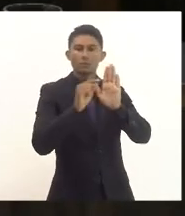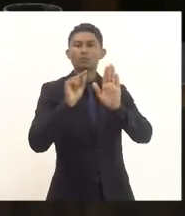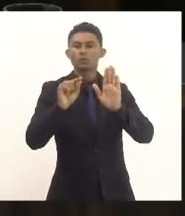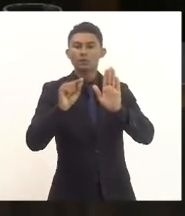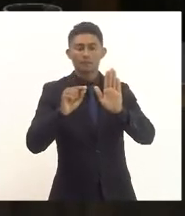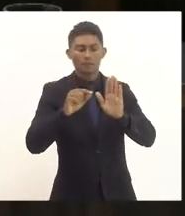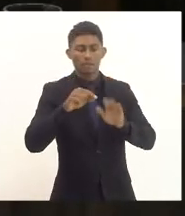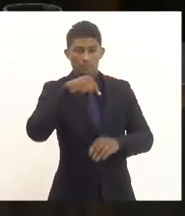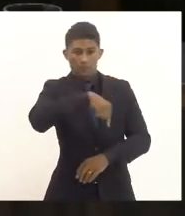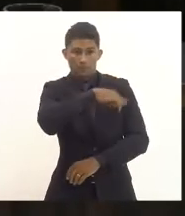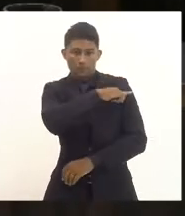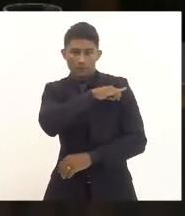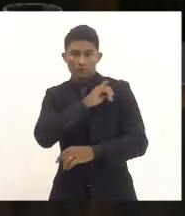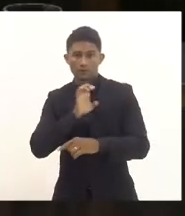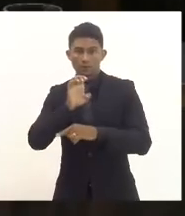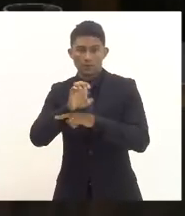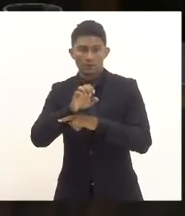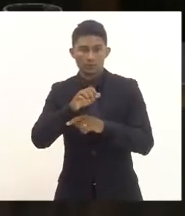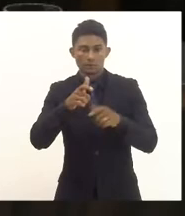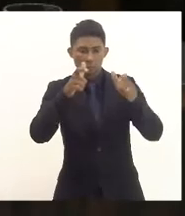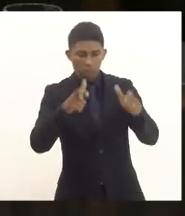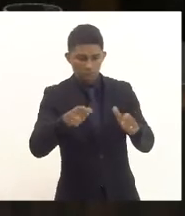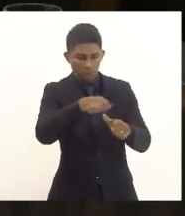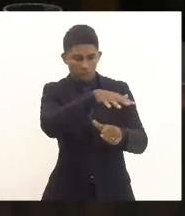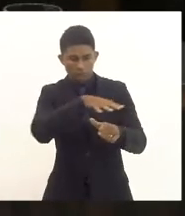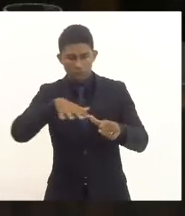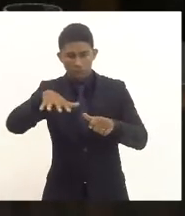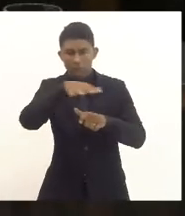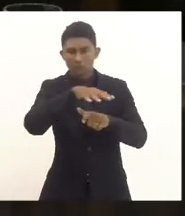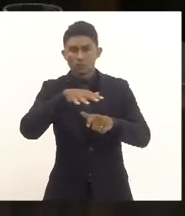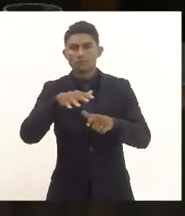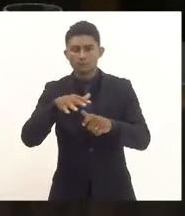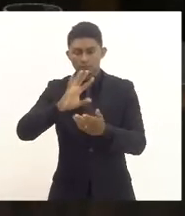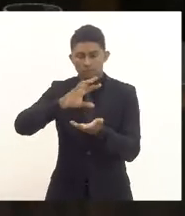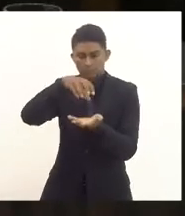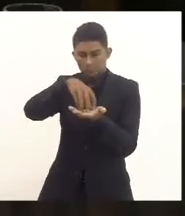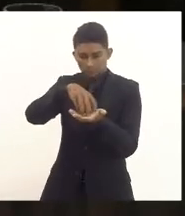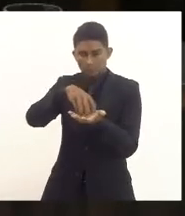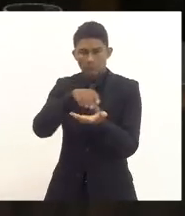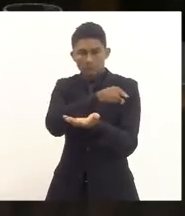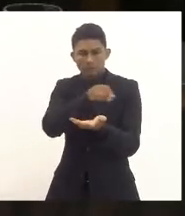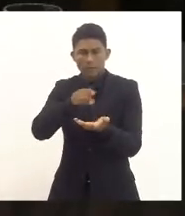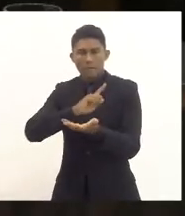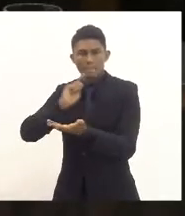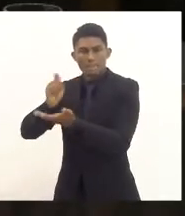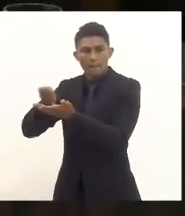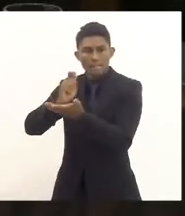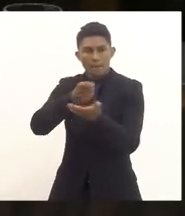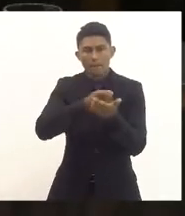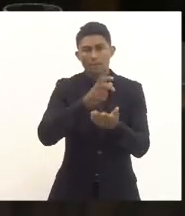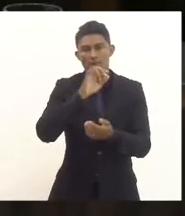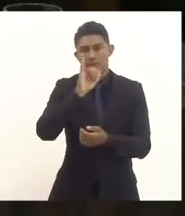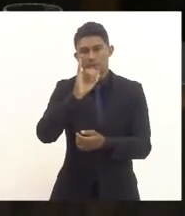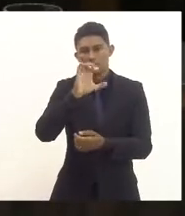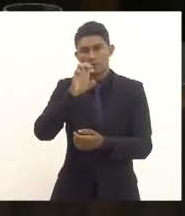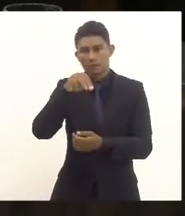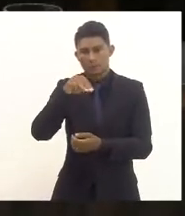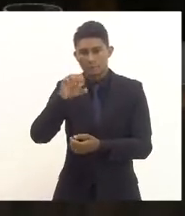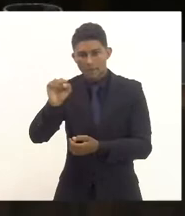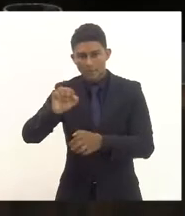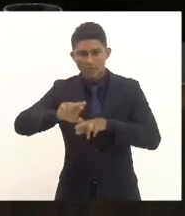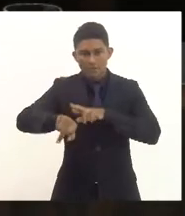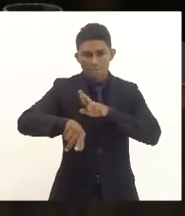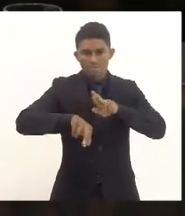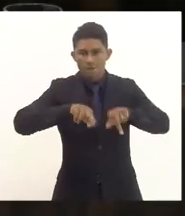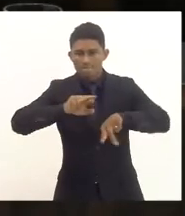única do estado mais precisamente a capital possa pagar o ICMS diferenciado para todos os produtos isso eu